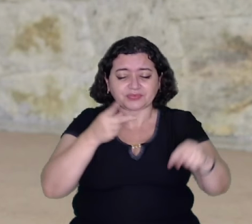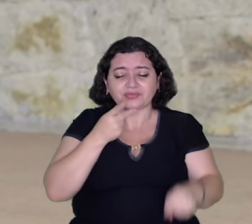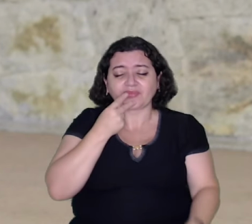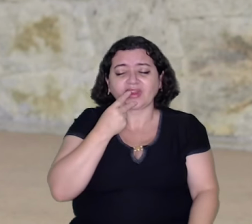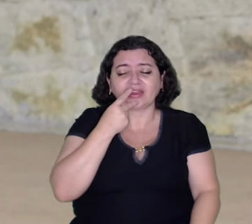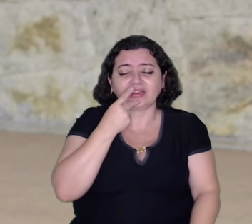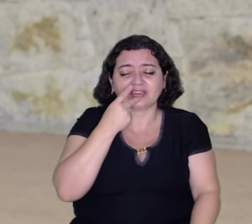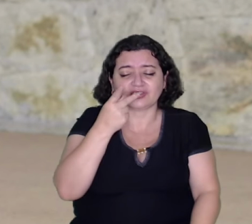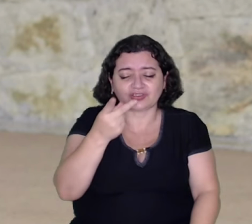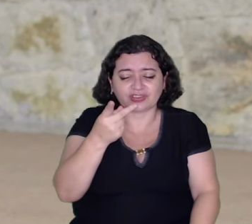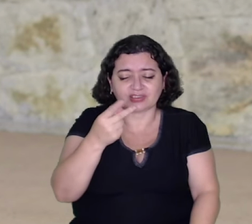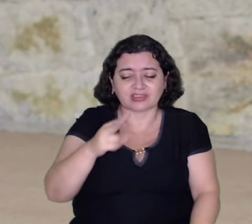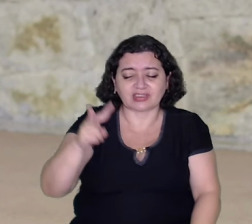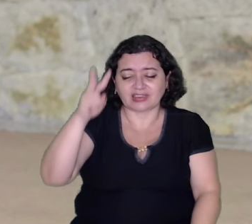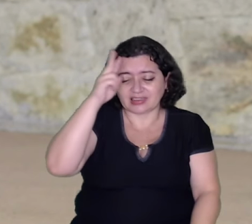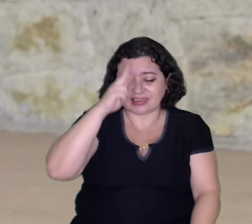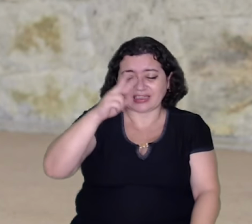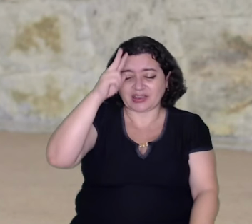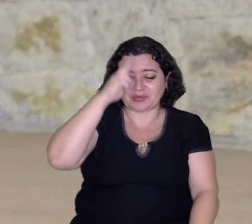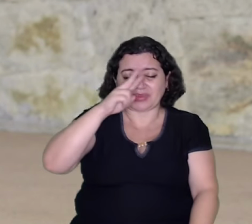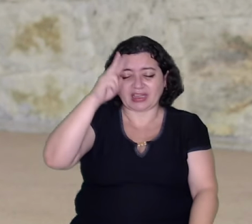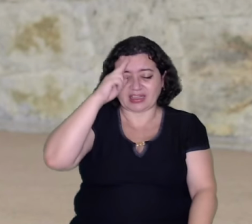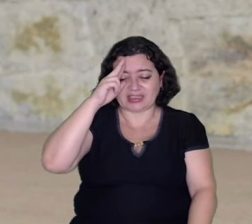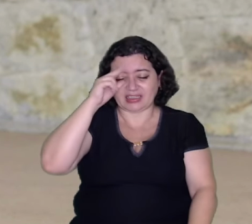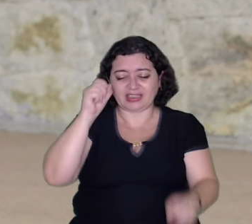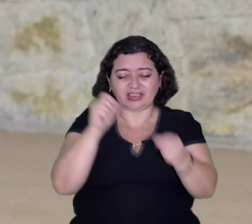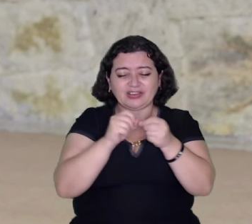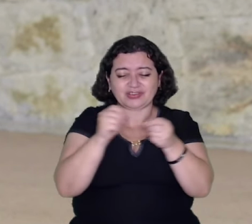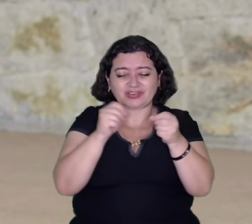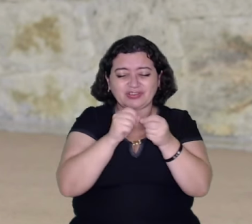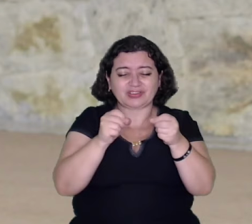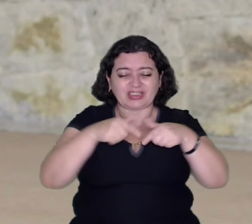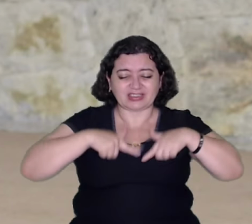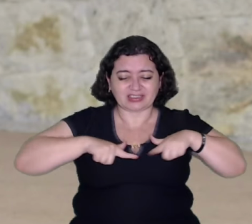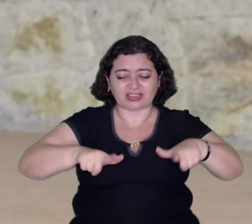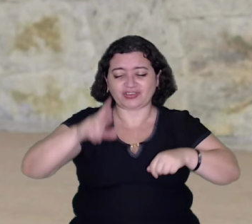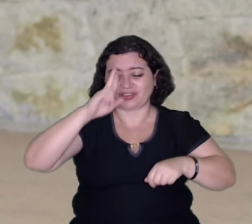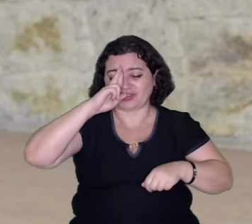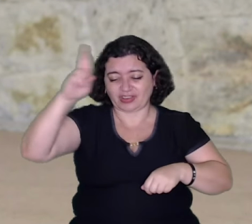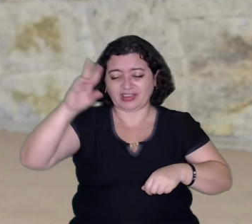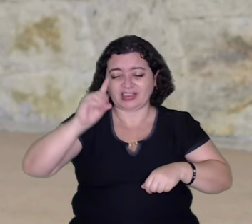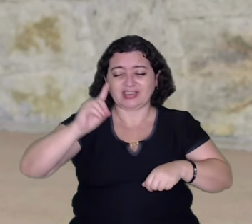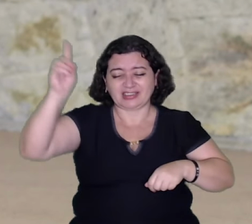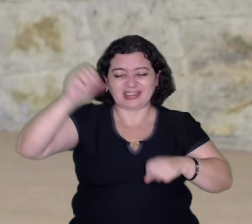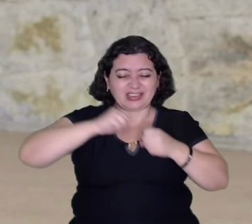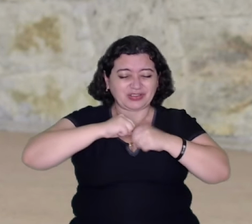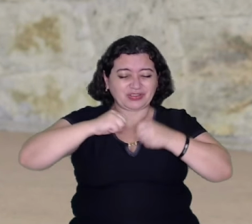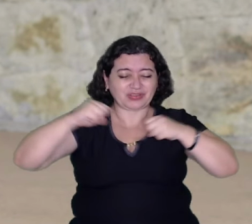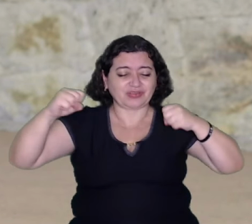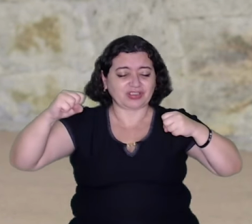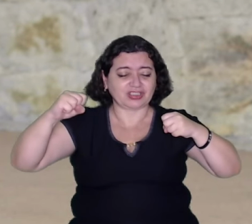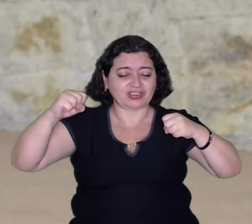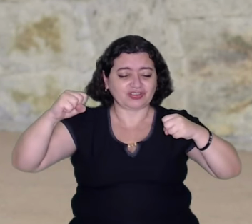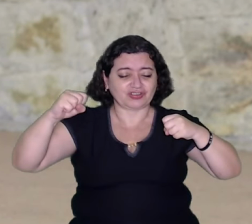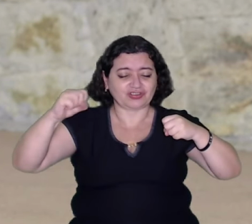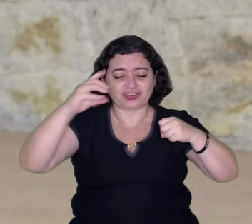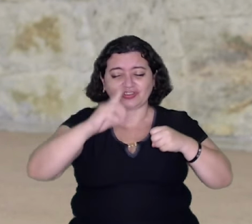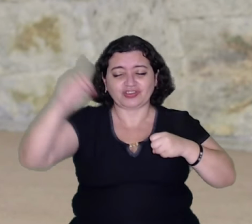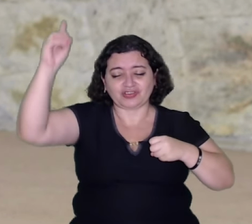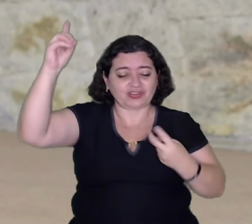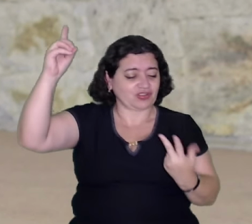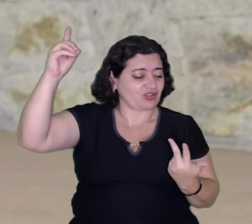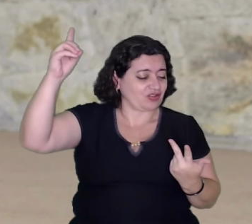assim: lembrarei dos feitos do Senhor, que Deus é tão grande quanto o nosso Deus.